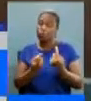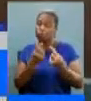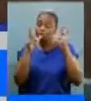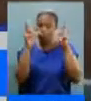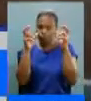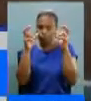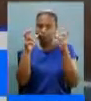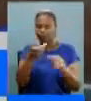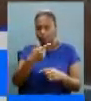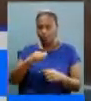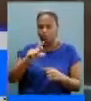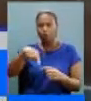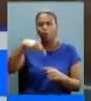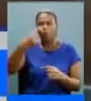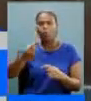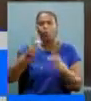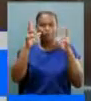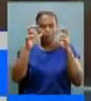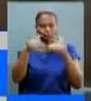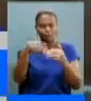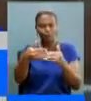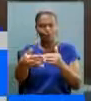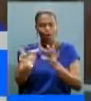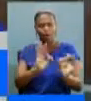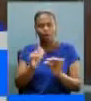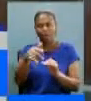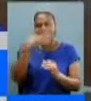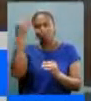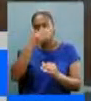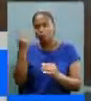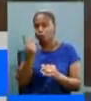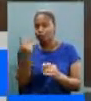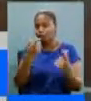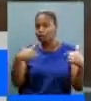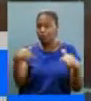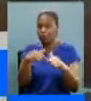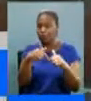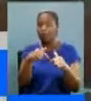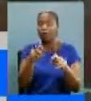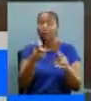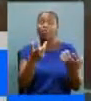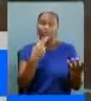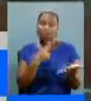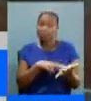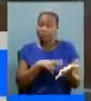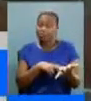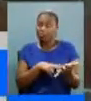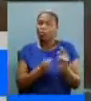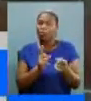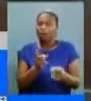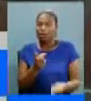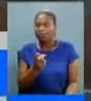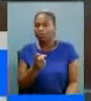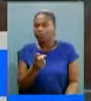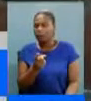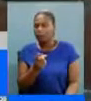assuntos. Temos outros assuntos que iremos tratar ao longo destes dois dias de reunião. Em concreto, o facto